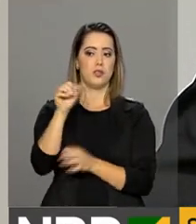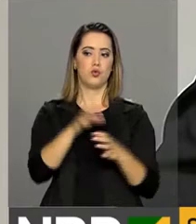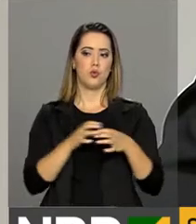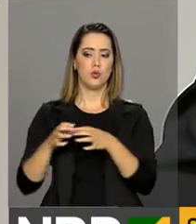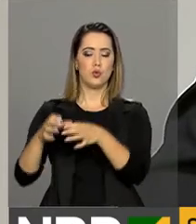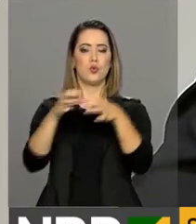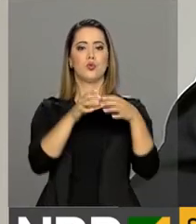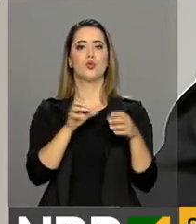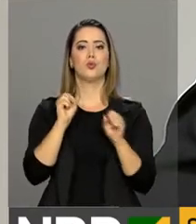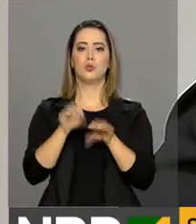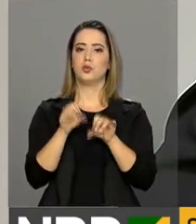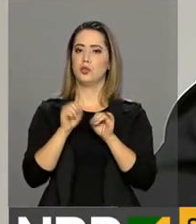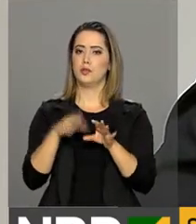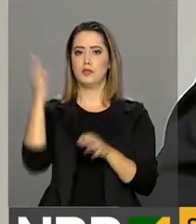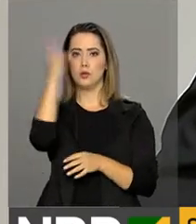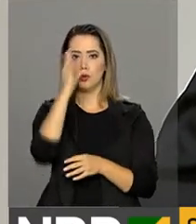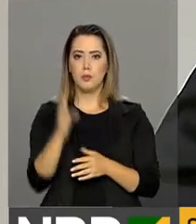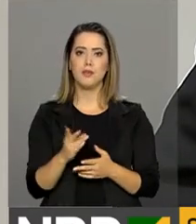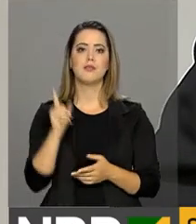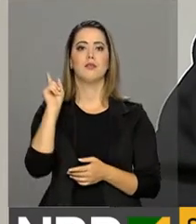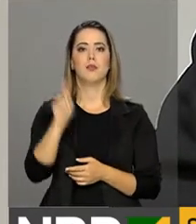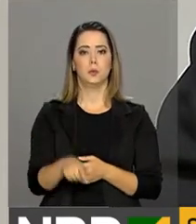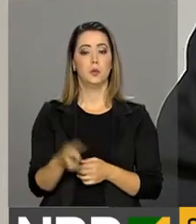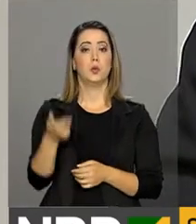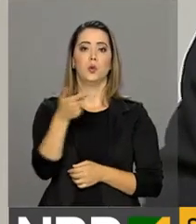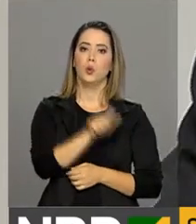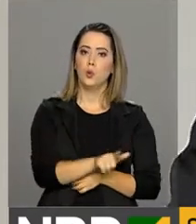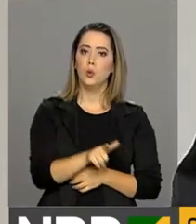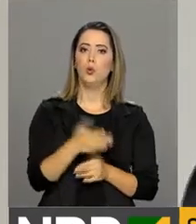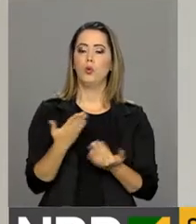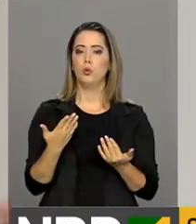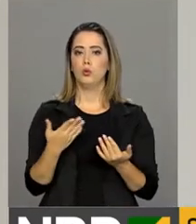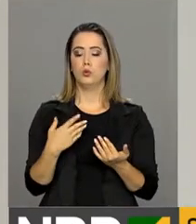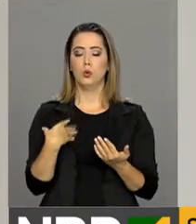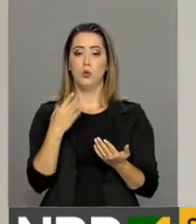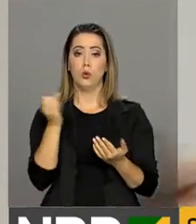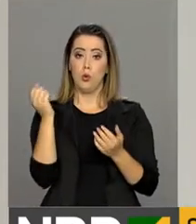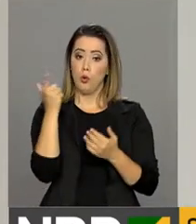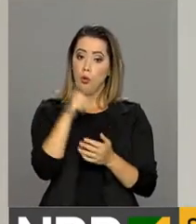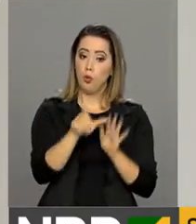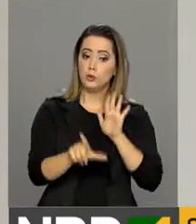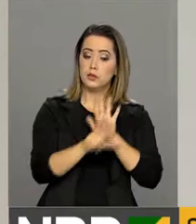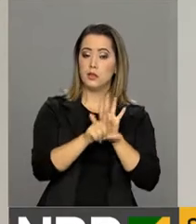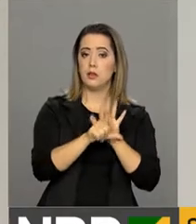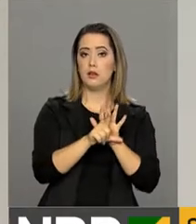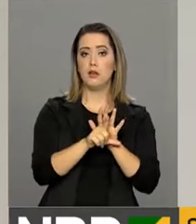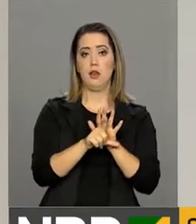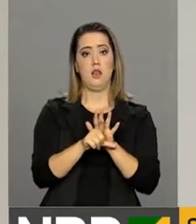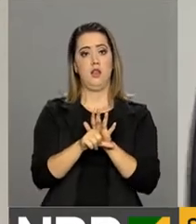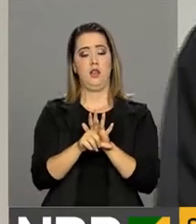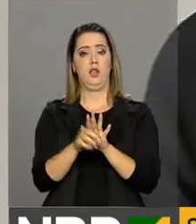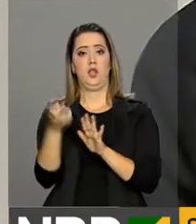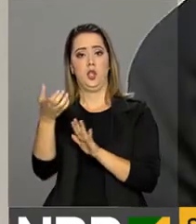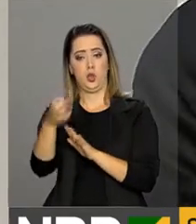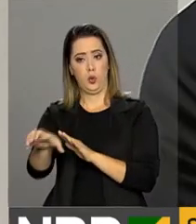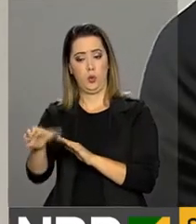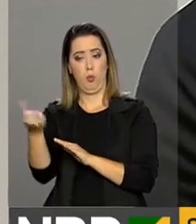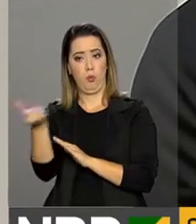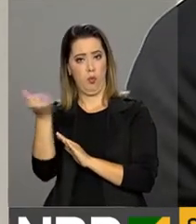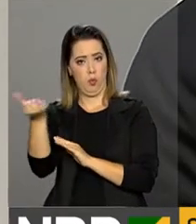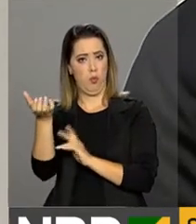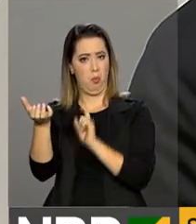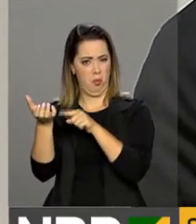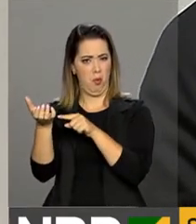educacional brasileiro é mais uma medida que não foi do tipo populista porque se populista fosse eu praticar hiatos